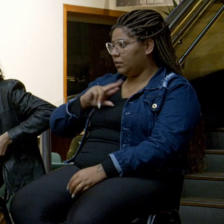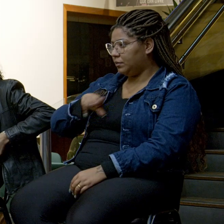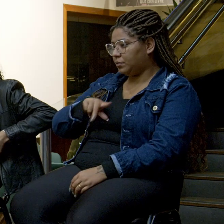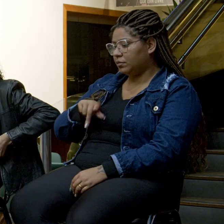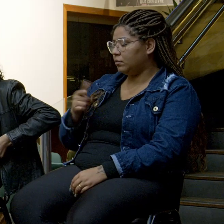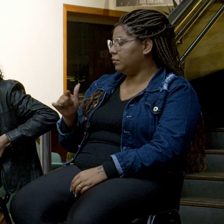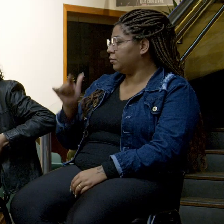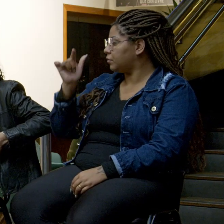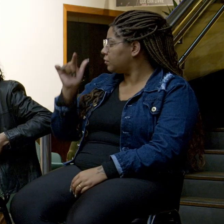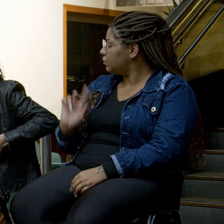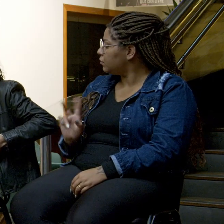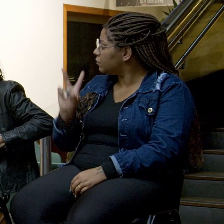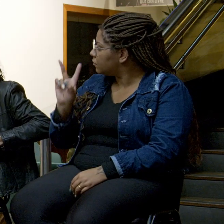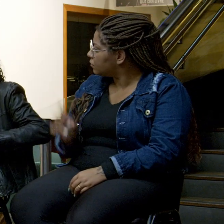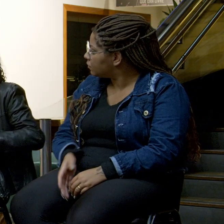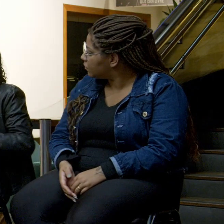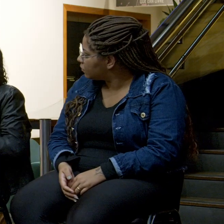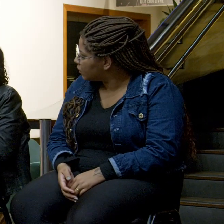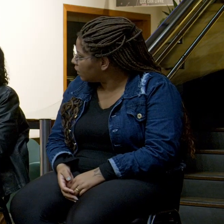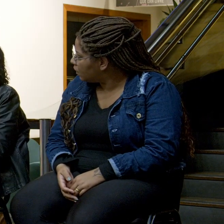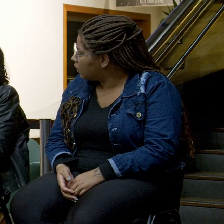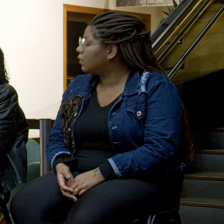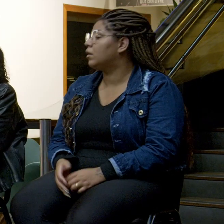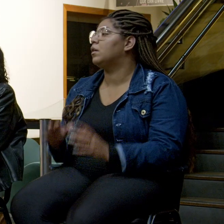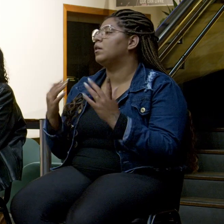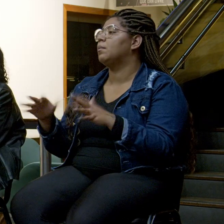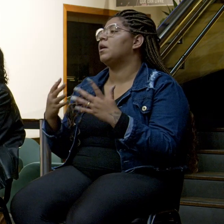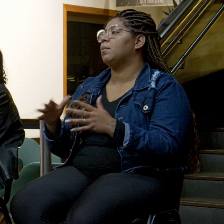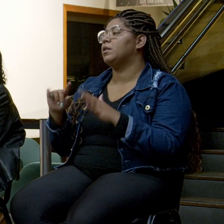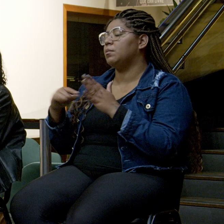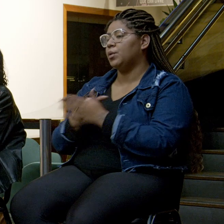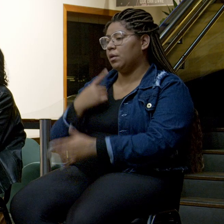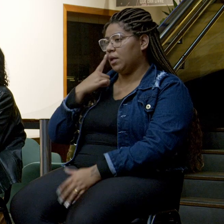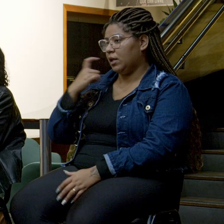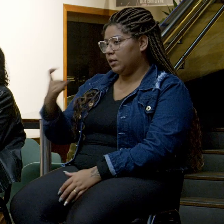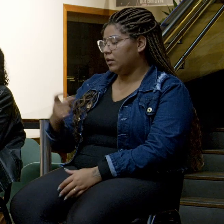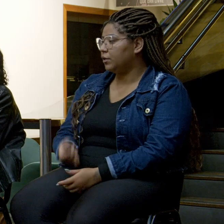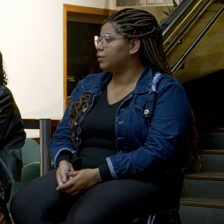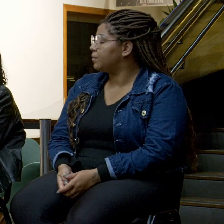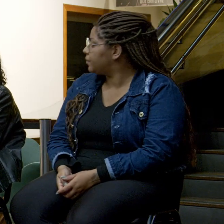né? E é isso, né? E parabéns pela mesa, bastante interessante. Tá.